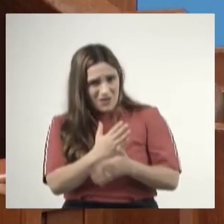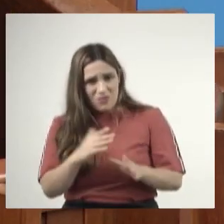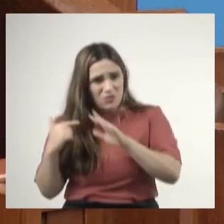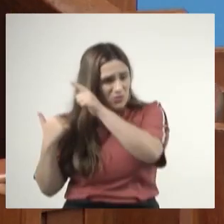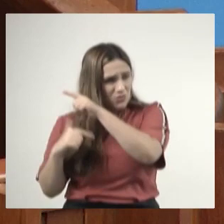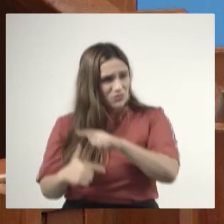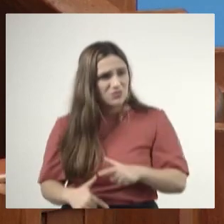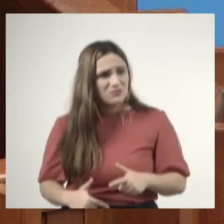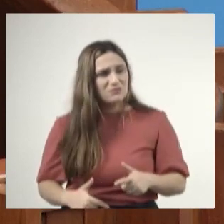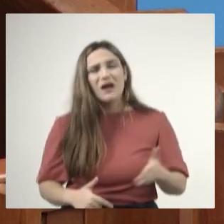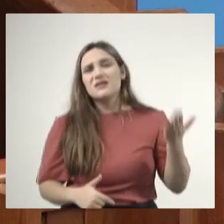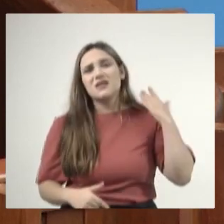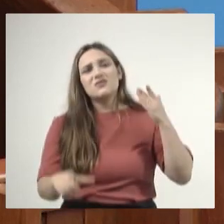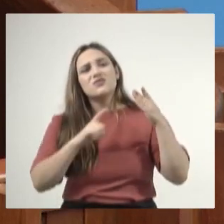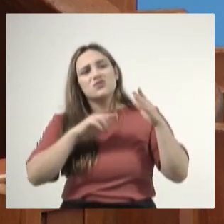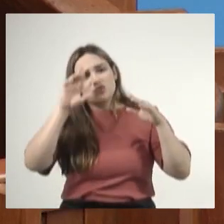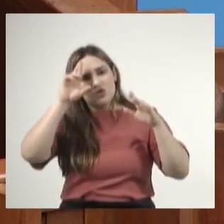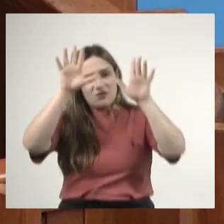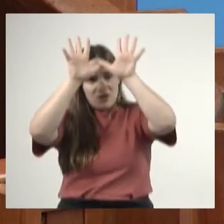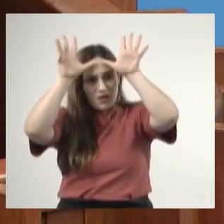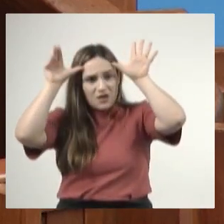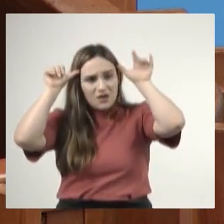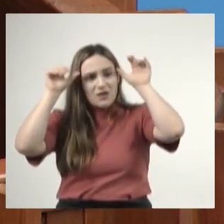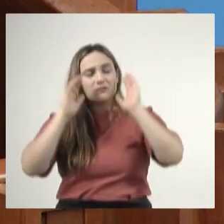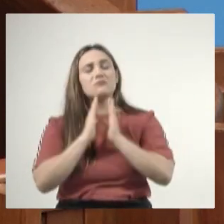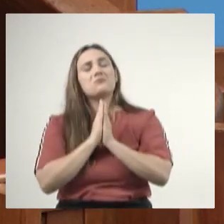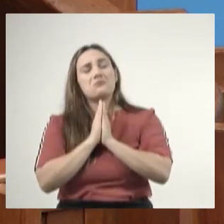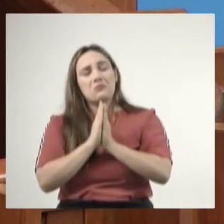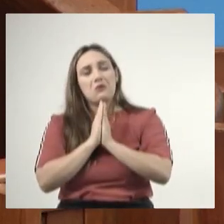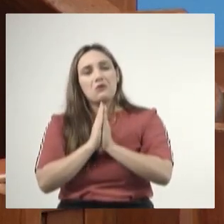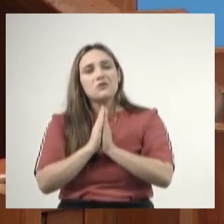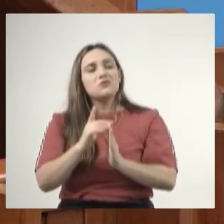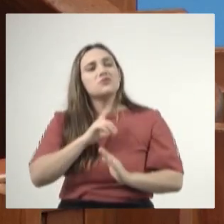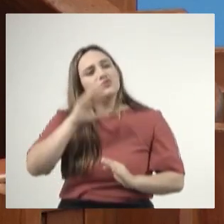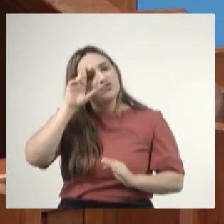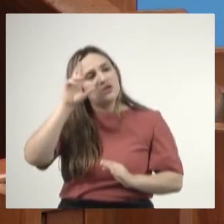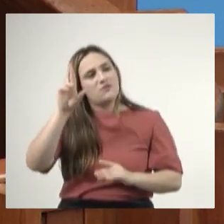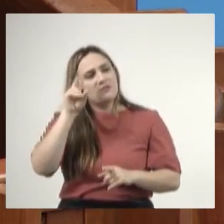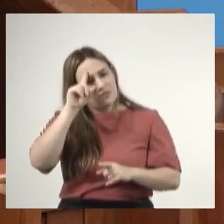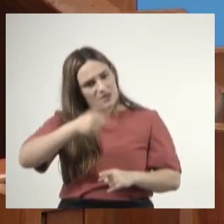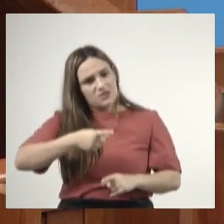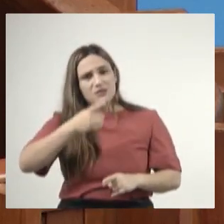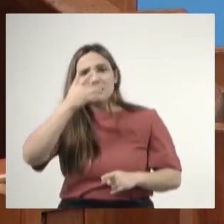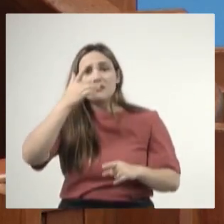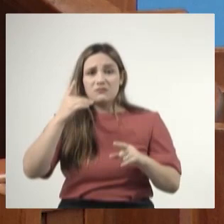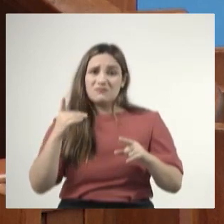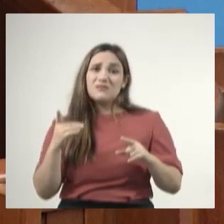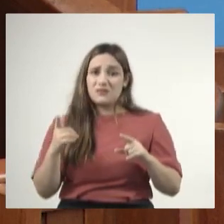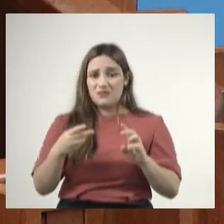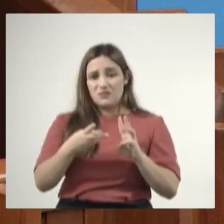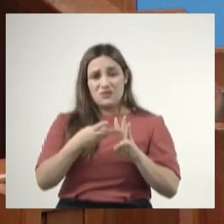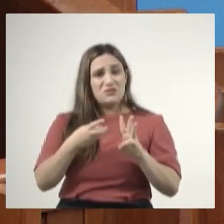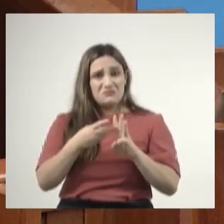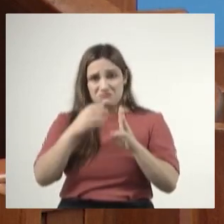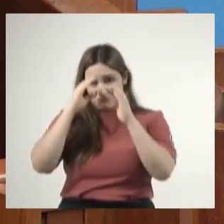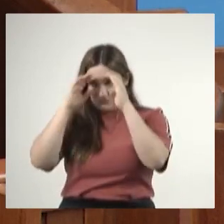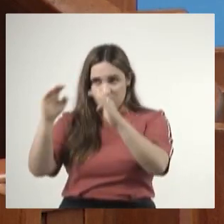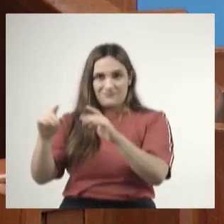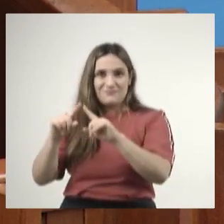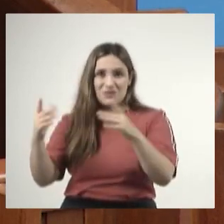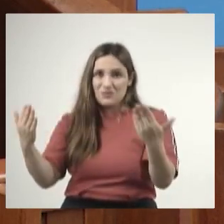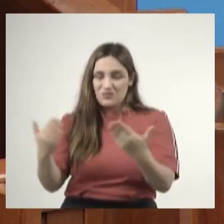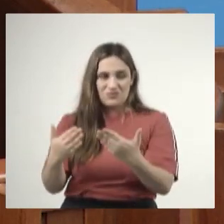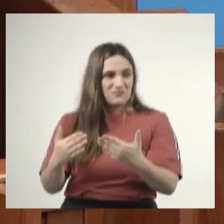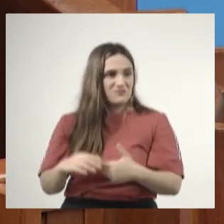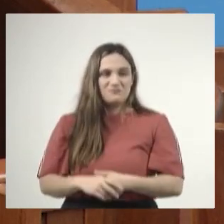tinha o pajé que rezava, tinha o capitão que mandava, e os índios respeitavam. Hoje, eles